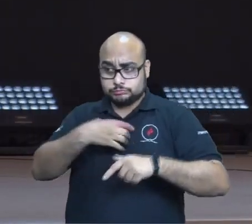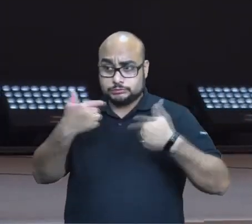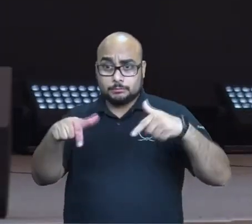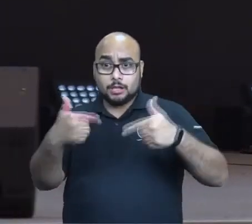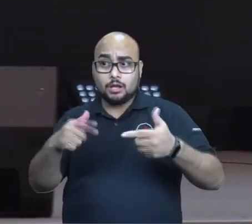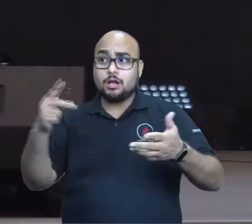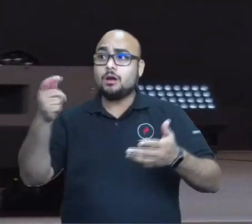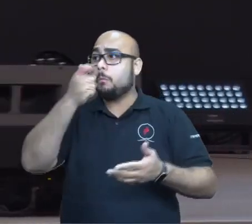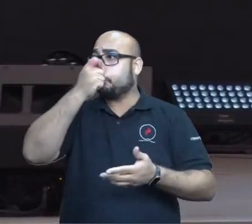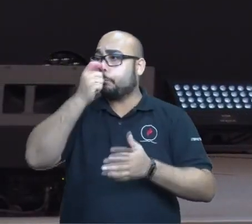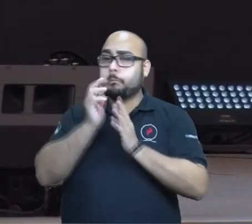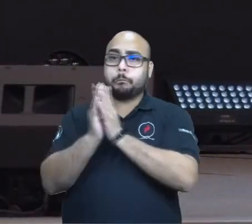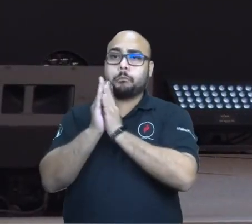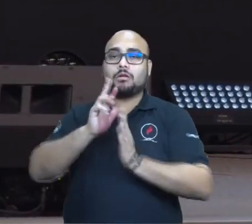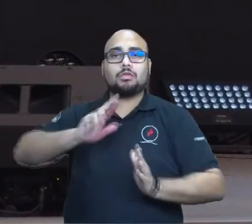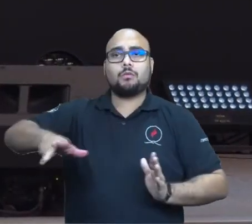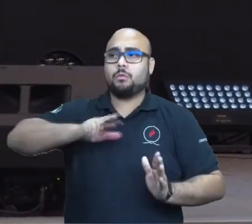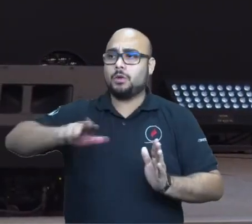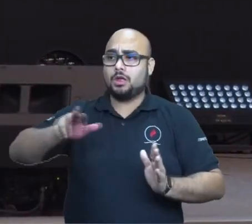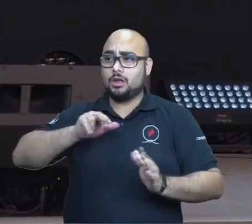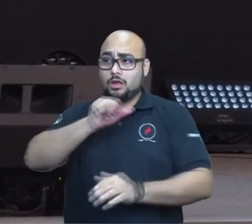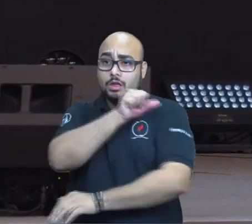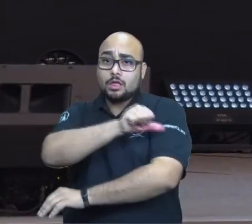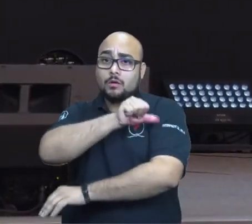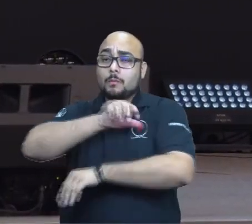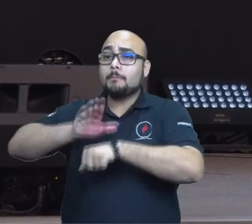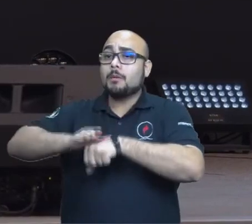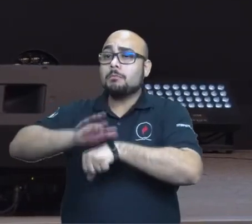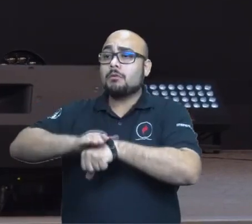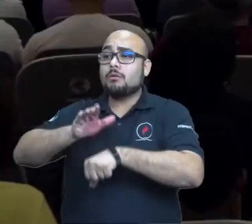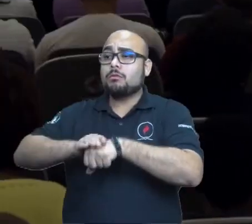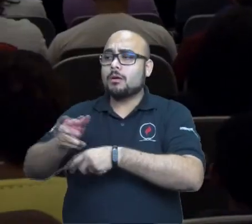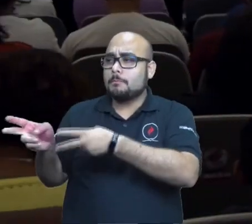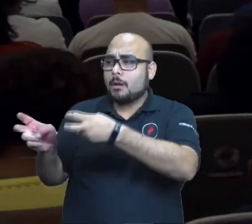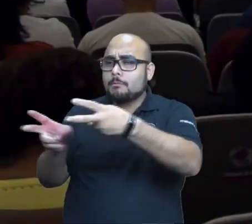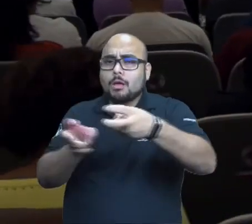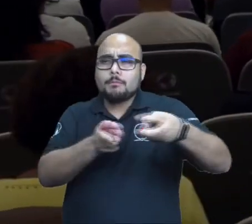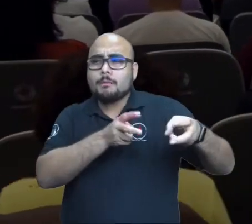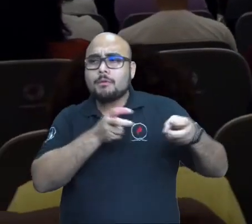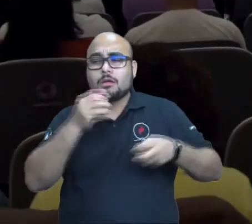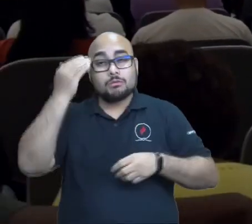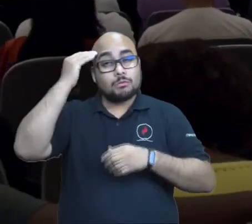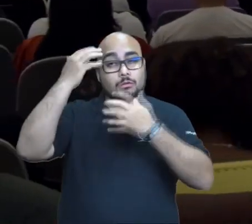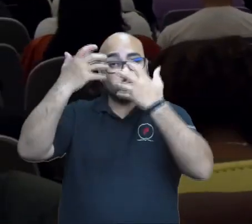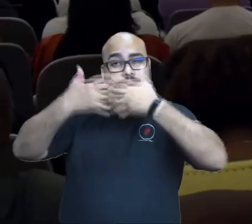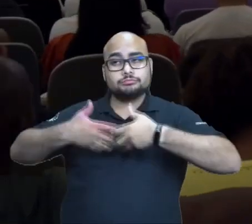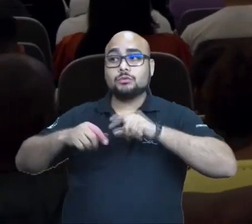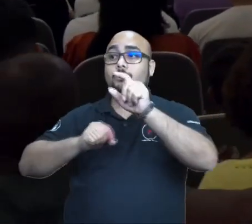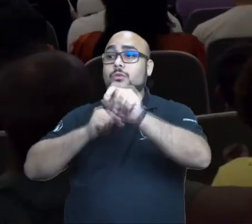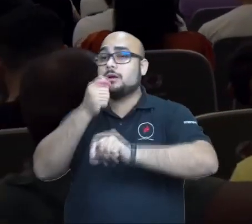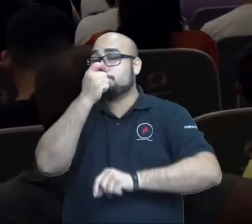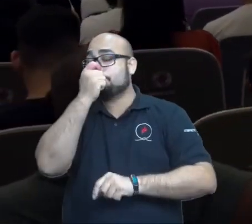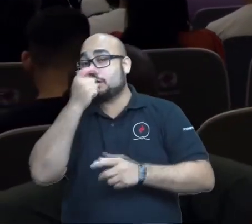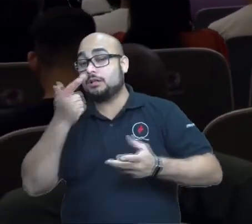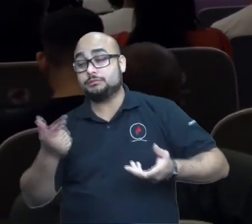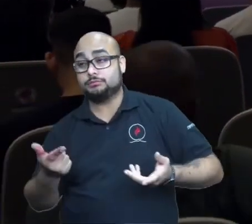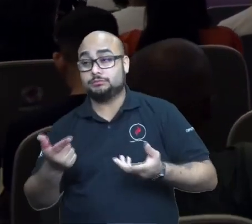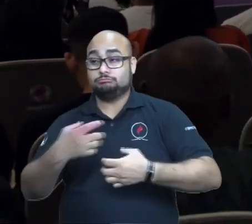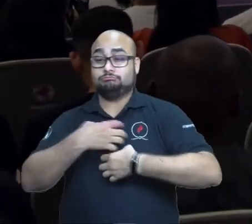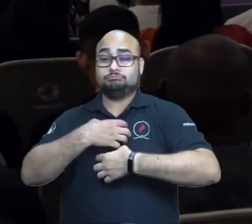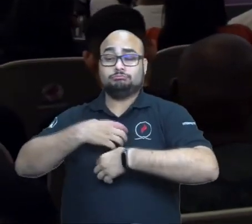à conclusão que a gente tem que fazer não nos é estreito o incômodo foi gerado em nós a percepção